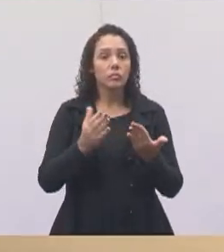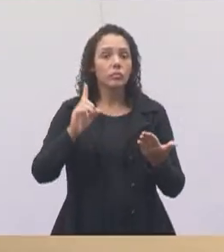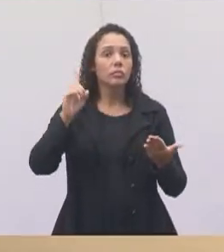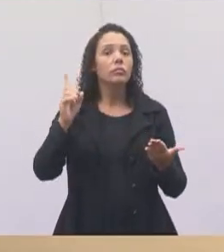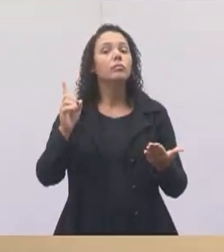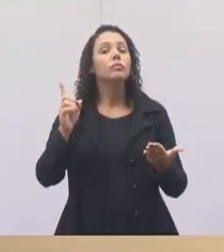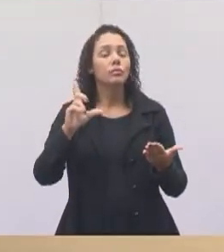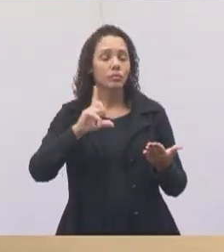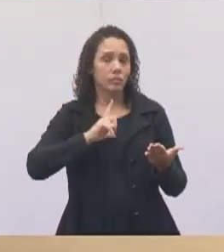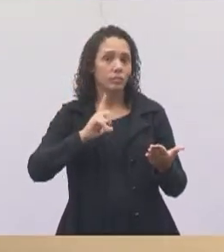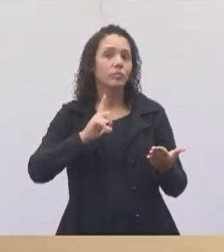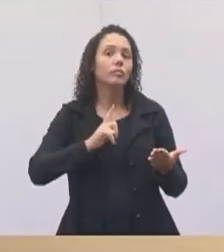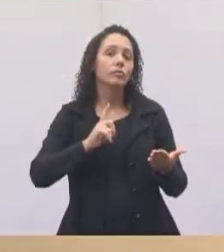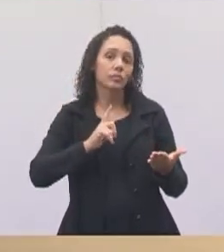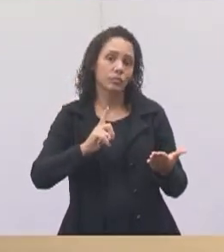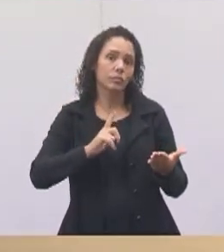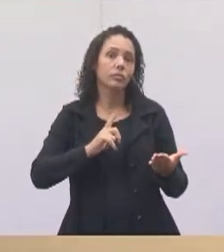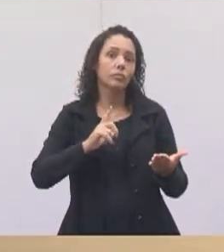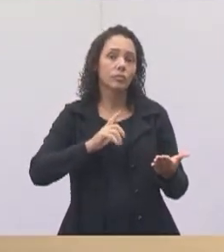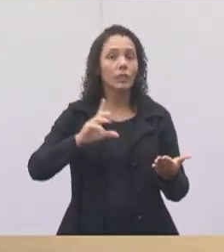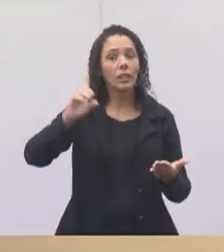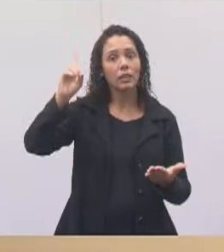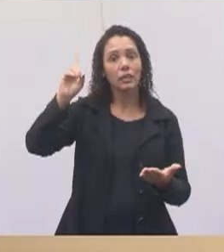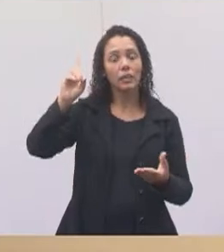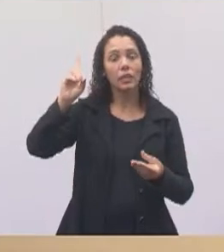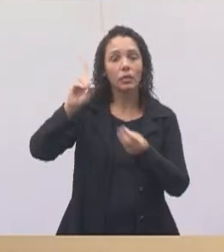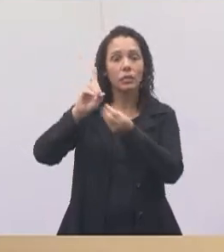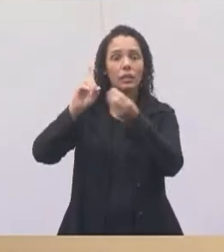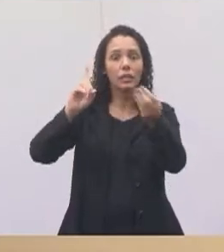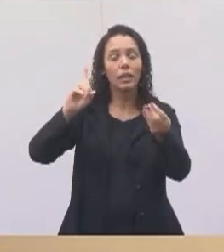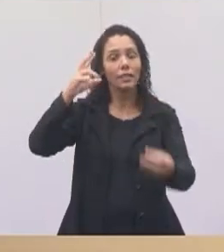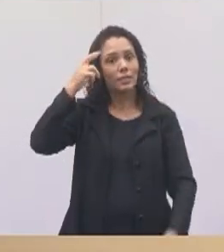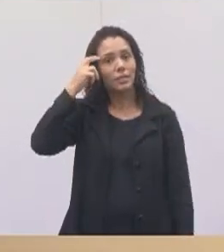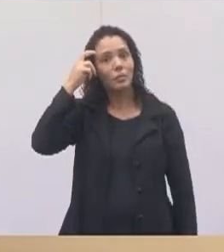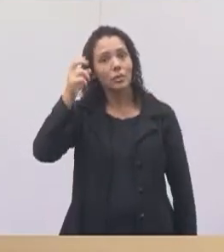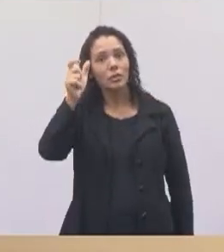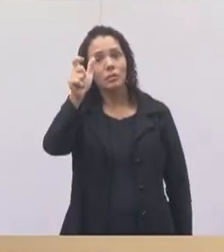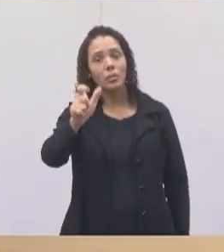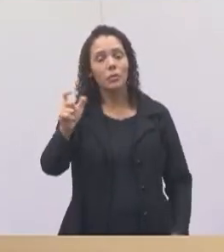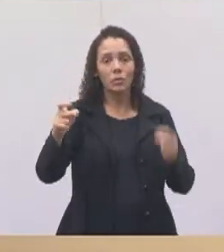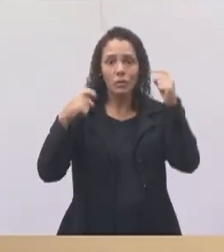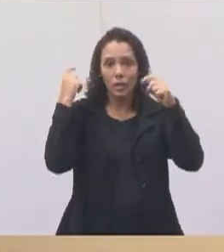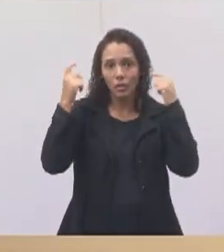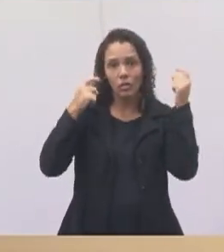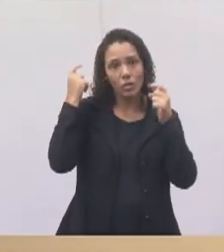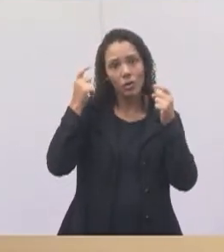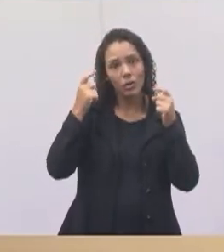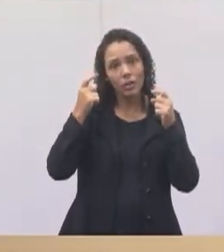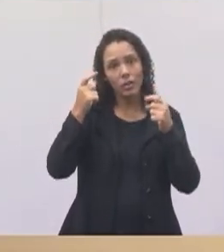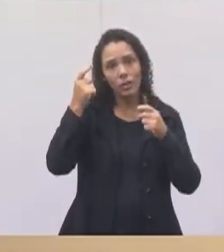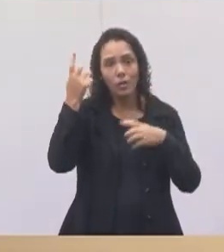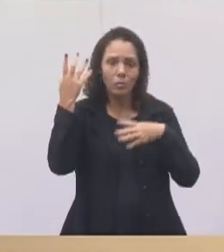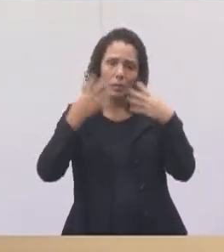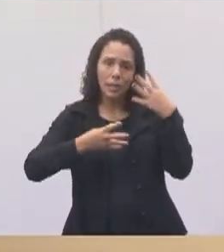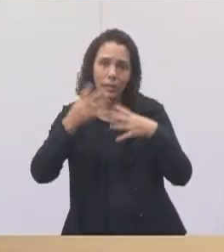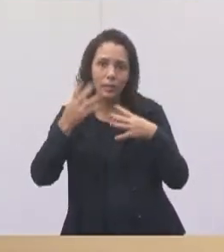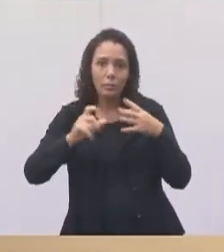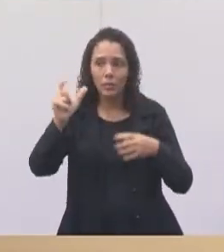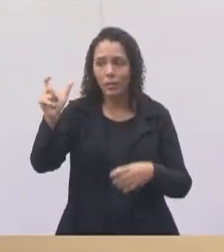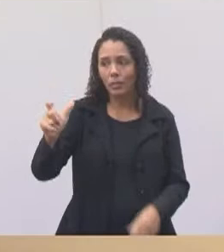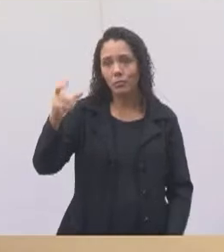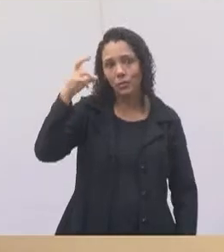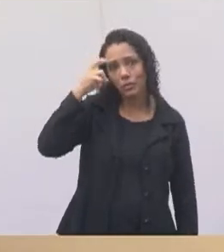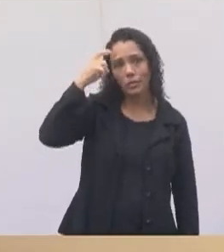você sabe, Deus, ele dá sabedoria a um louco para confundir, às vezes, um sábio. Então, o sábio acha que